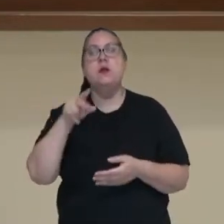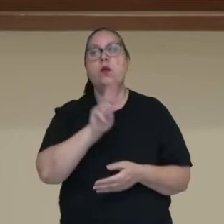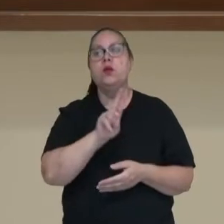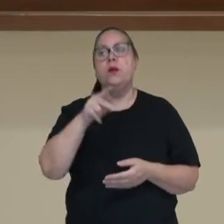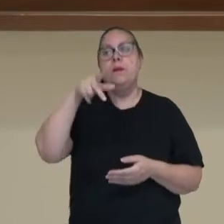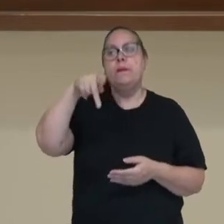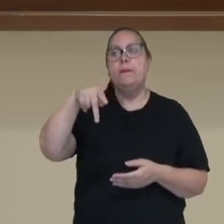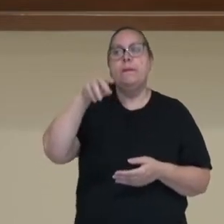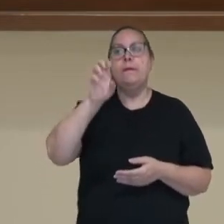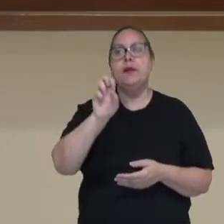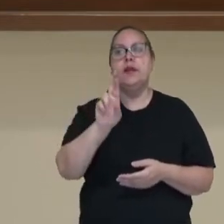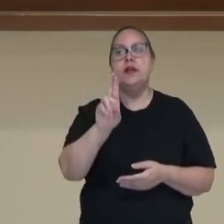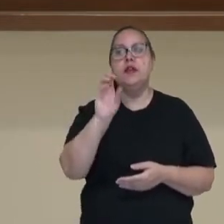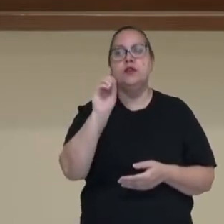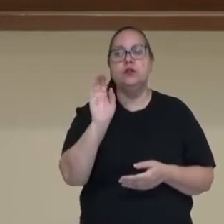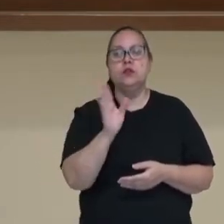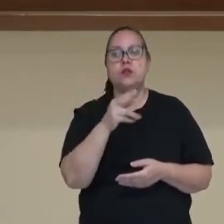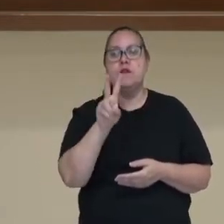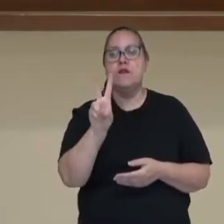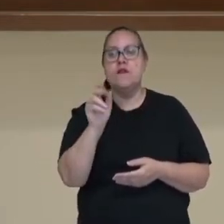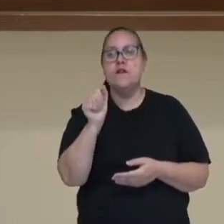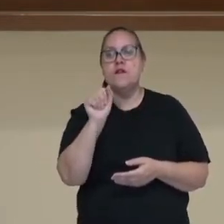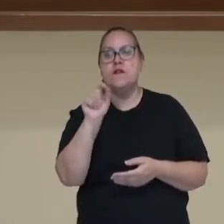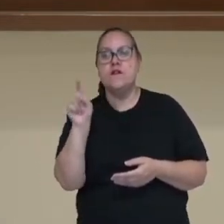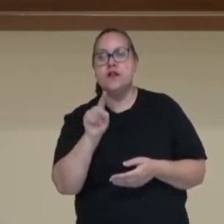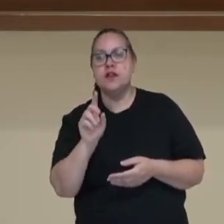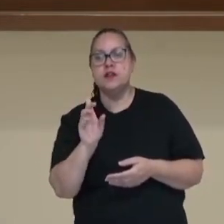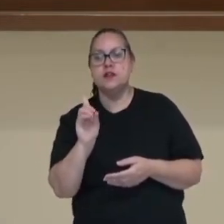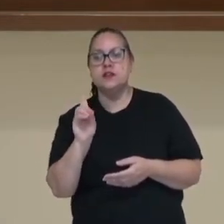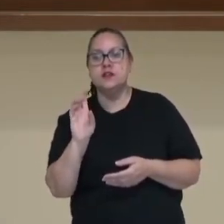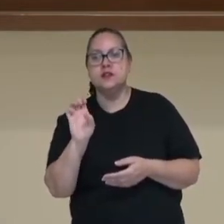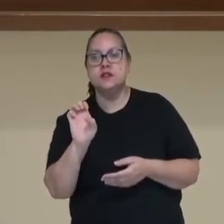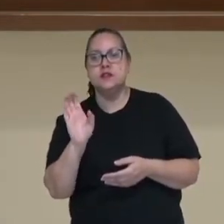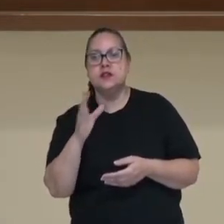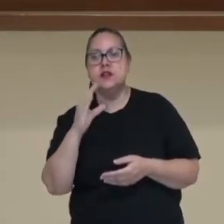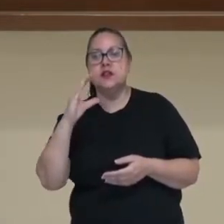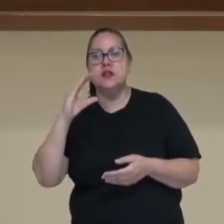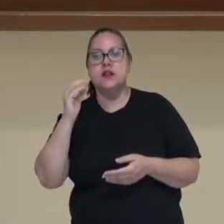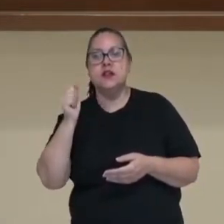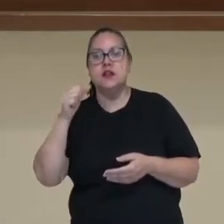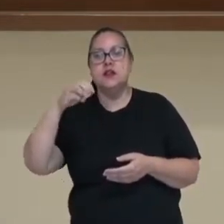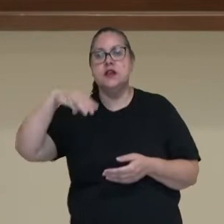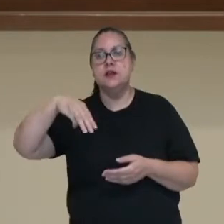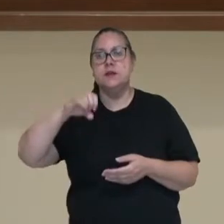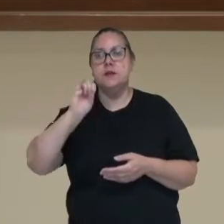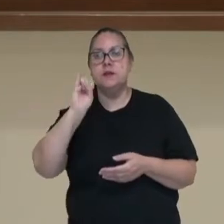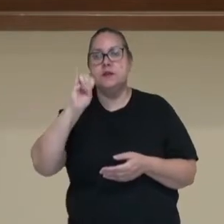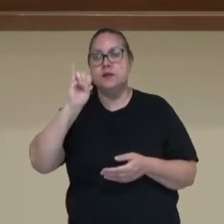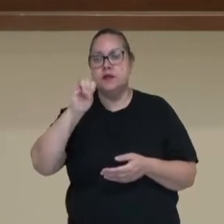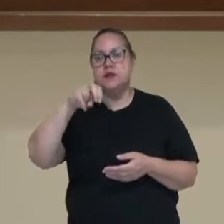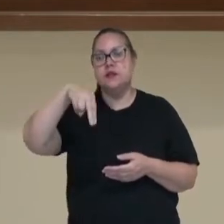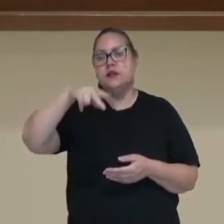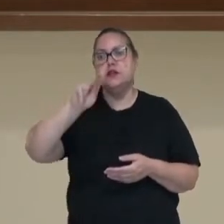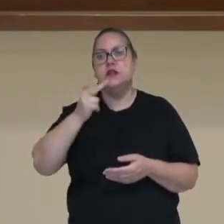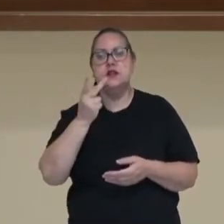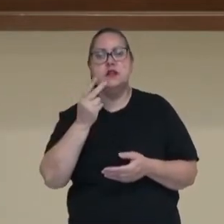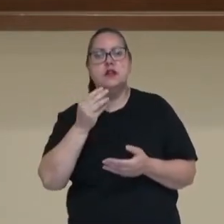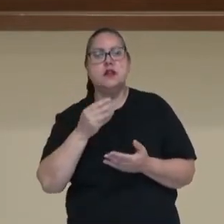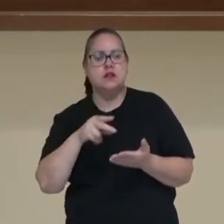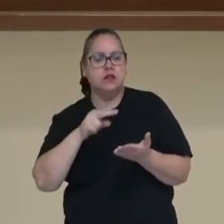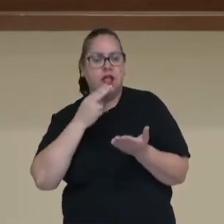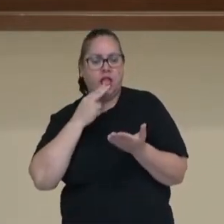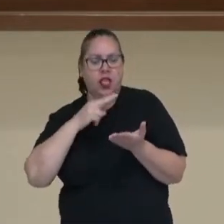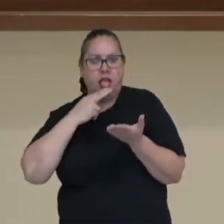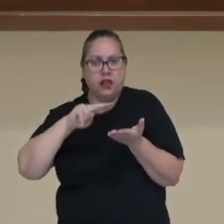de Caminha é o responsável por fazer o que nós chamamos da carta de nascimento do Brasil. É, uma espécie de certidão de nascimento.